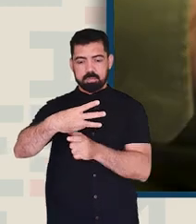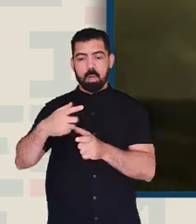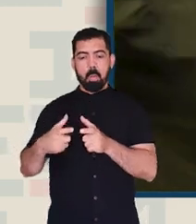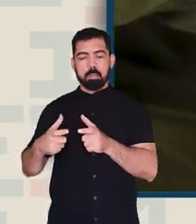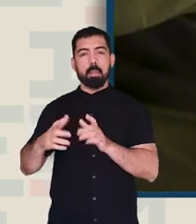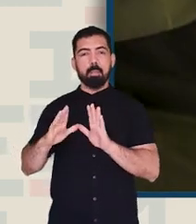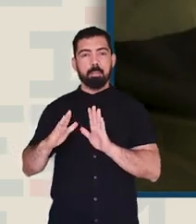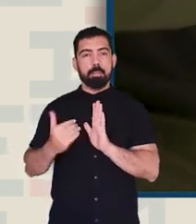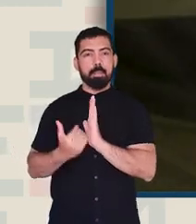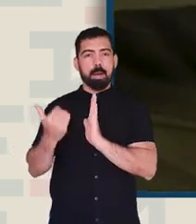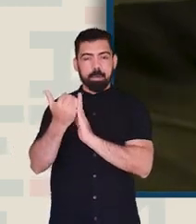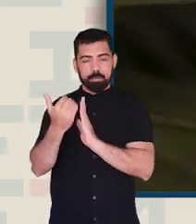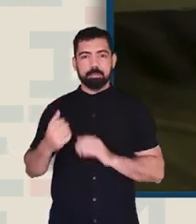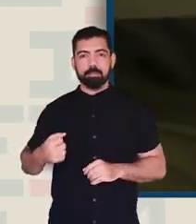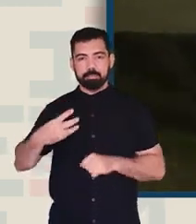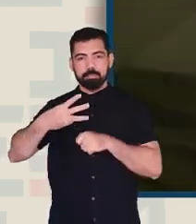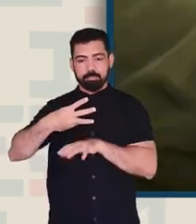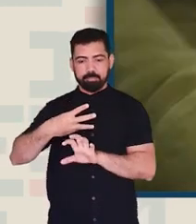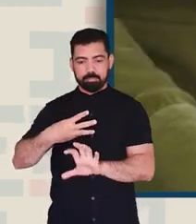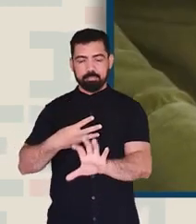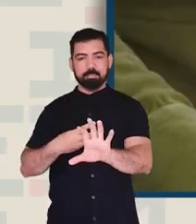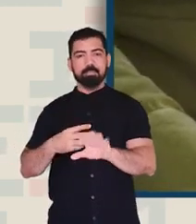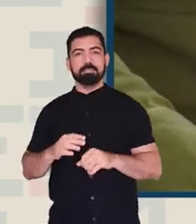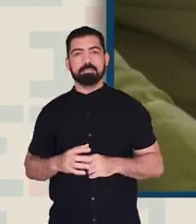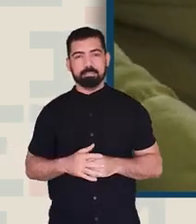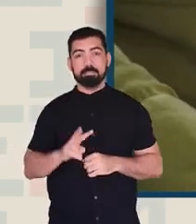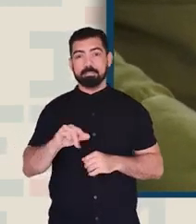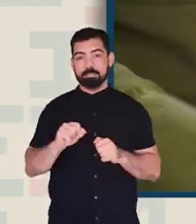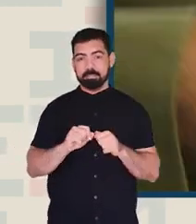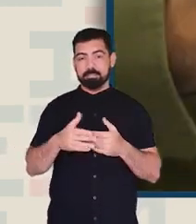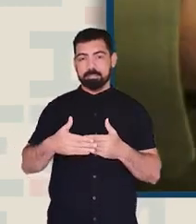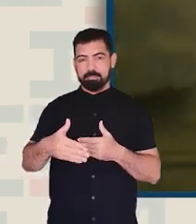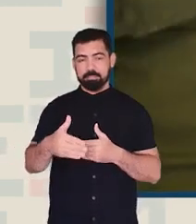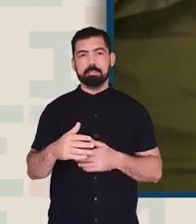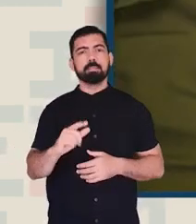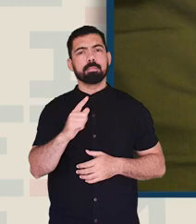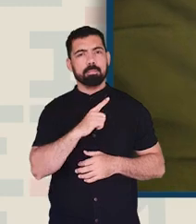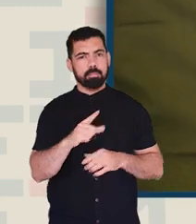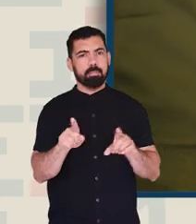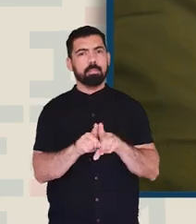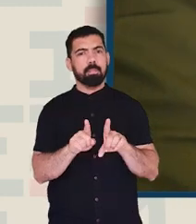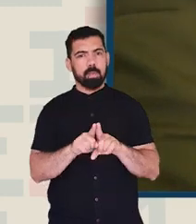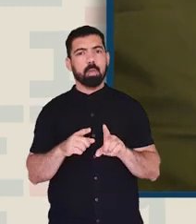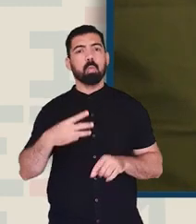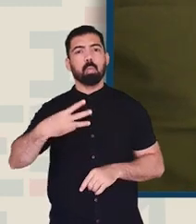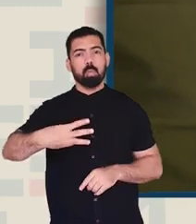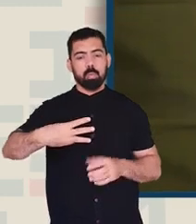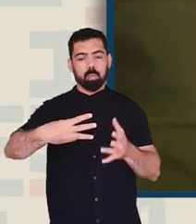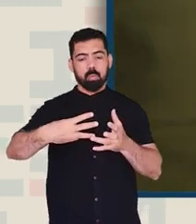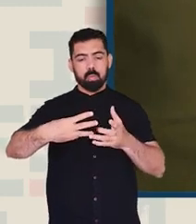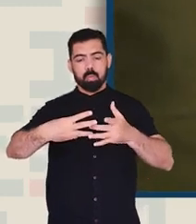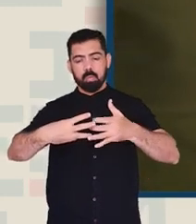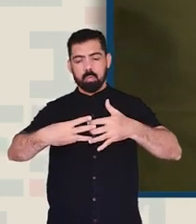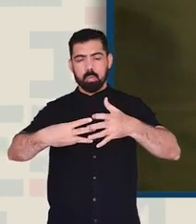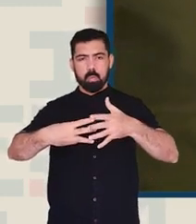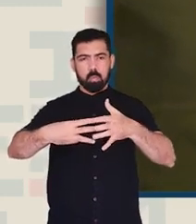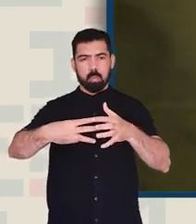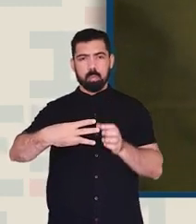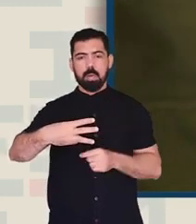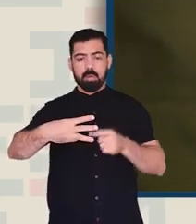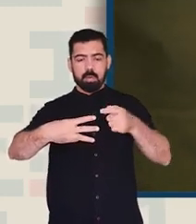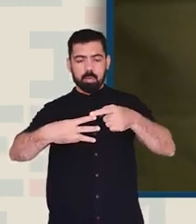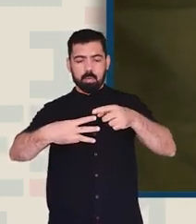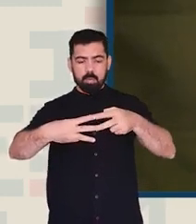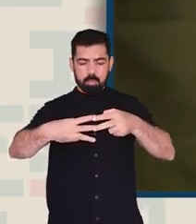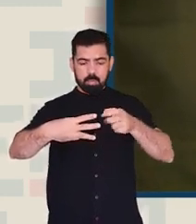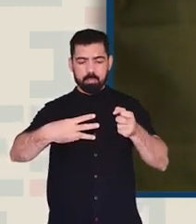aqui, e aí seguiu, e daqui ele segue o caminho que ele vai fazer. Existem também possíveis combinações aqui nos rotores.